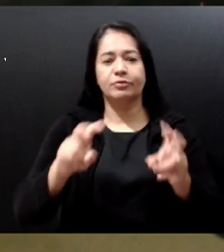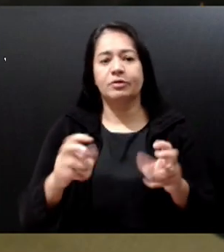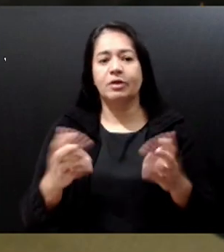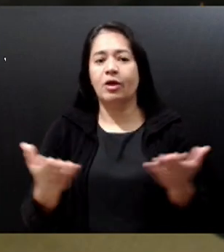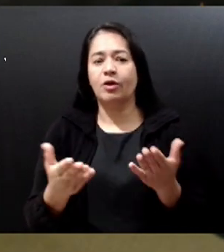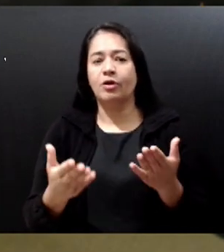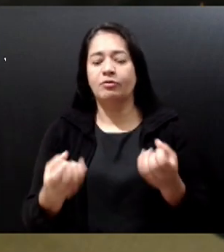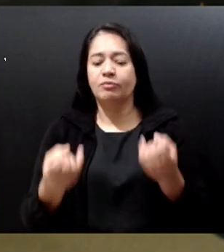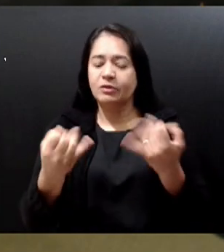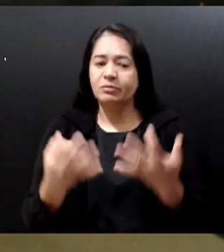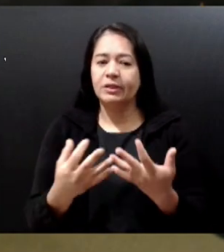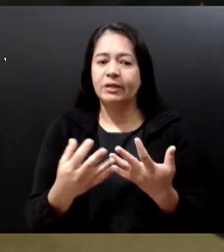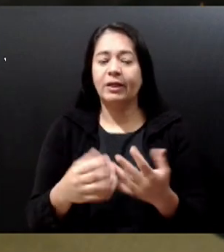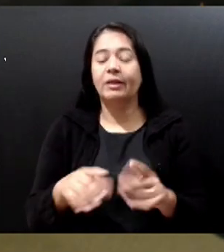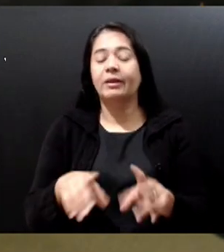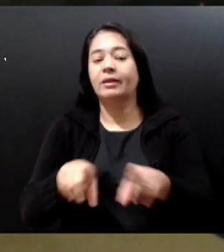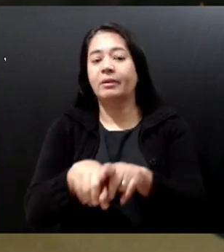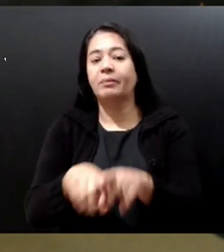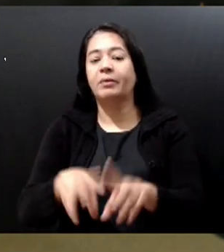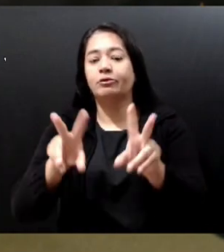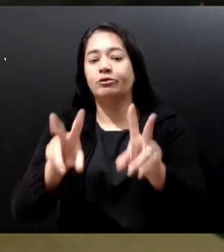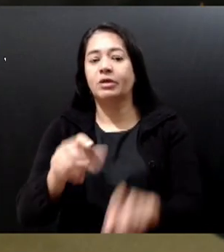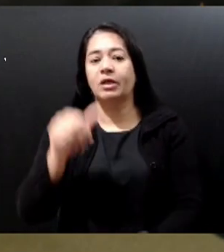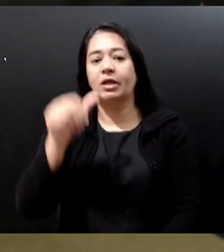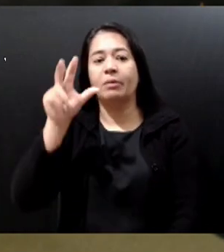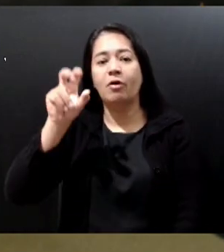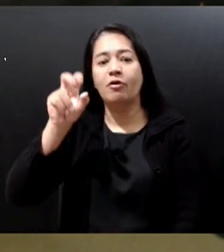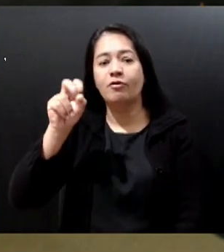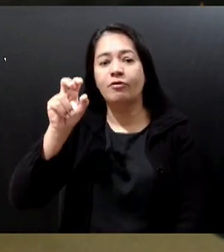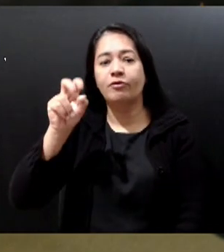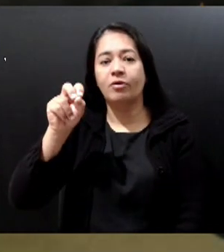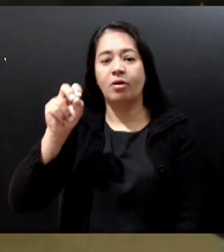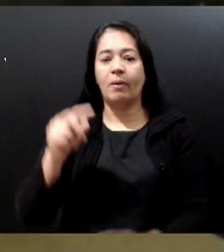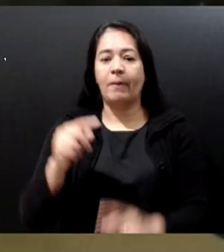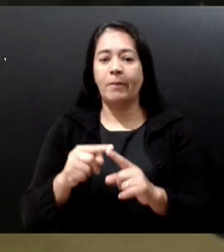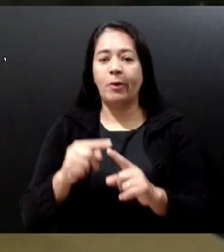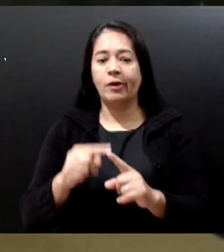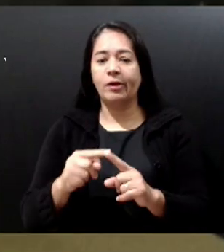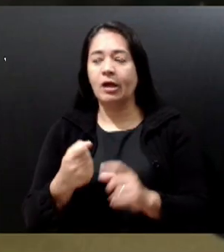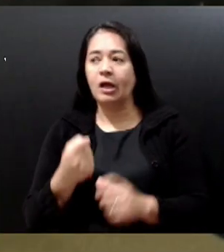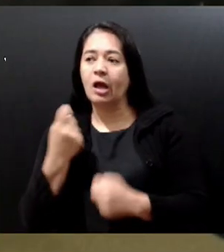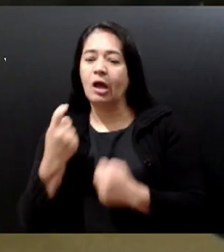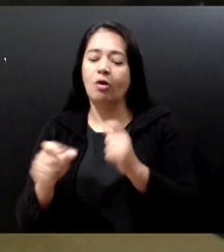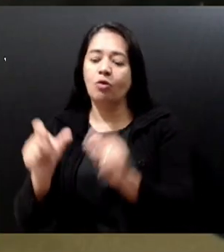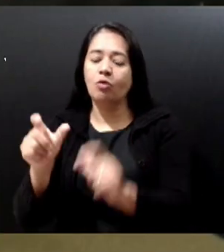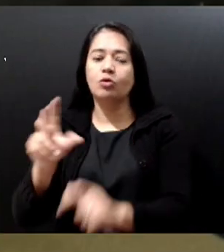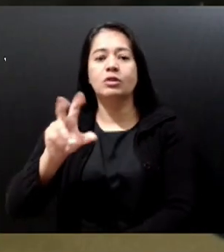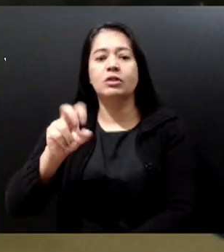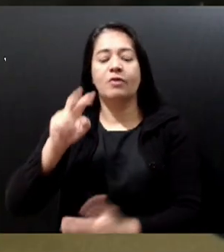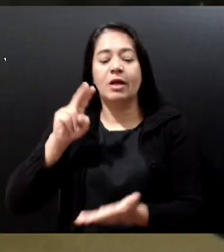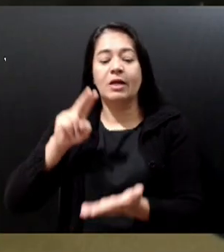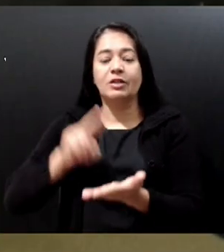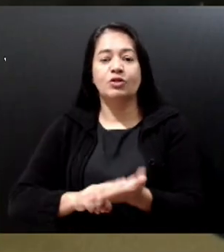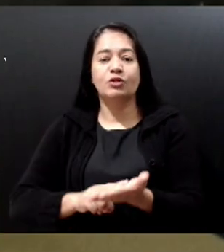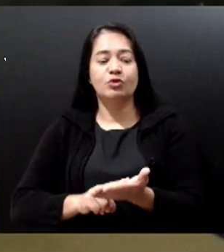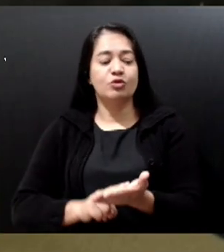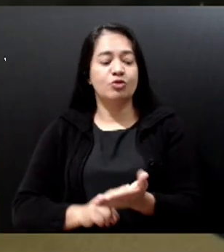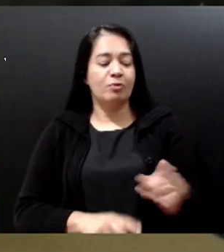né, porque, tem avós que assumem a criação dos netos e também tem